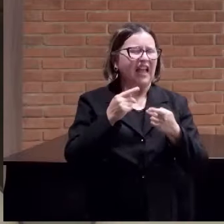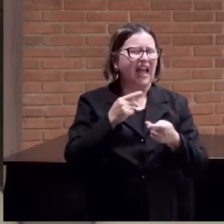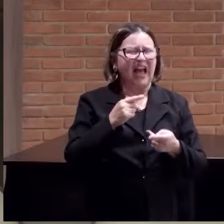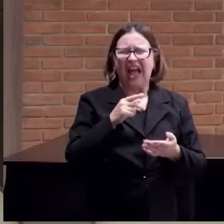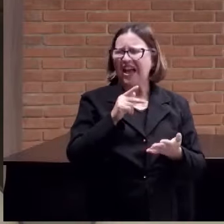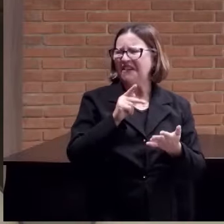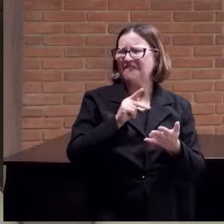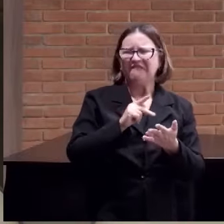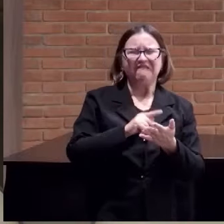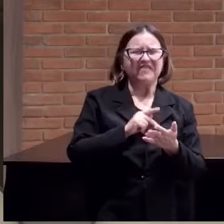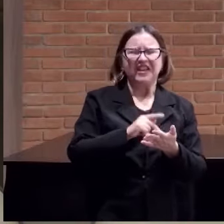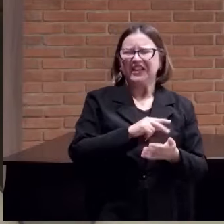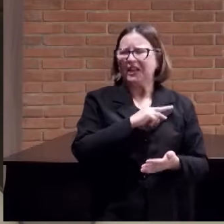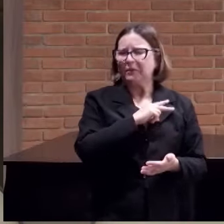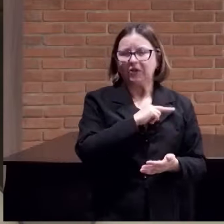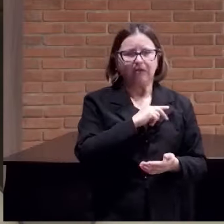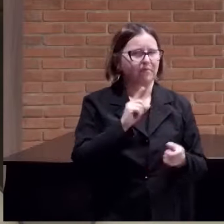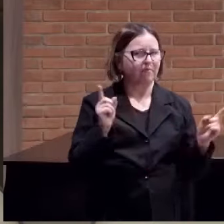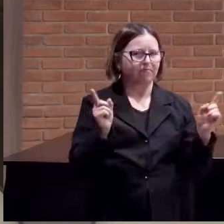universal.